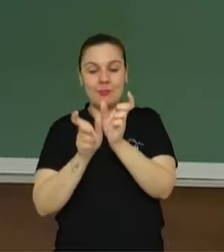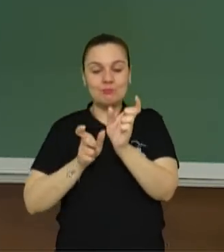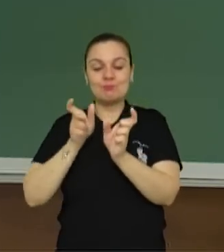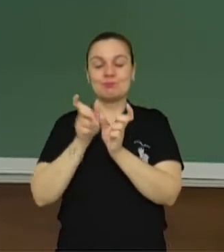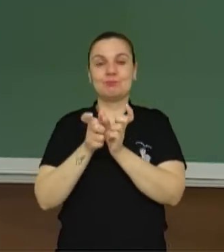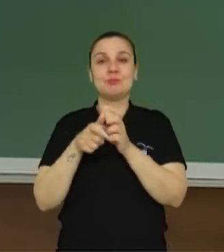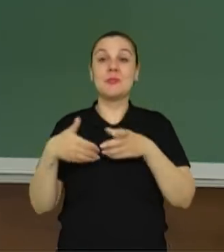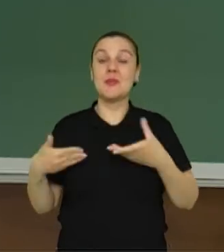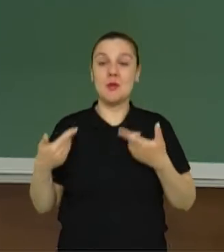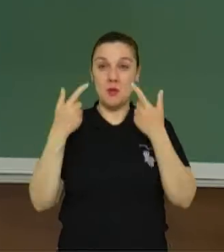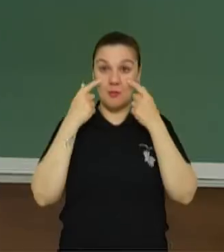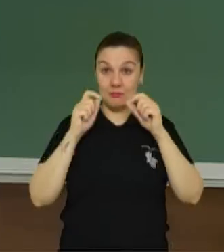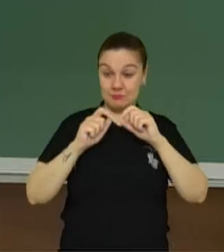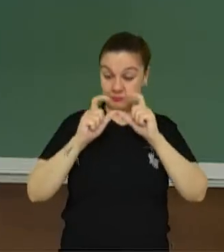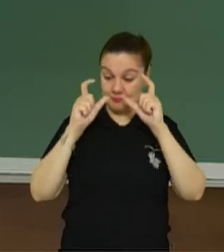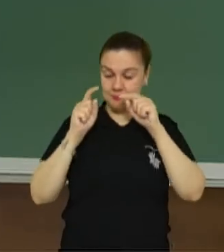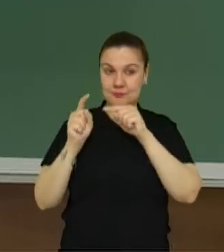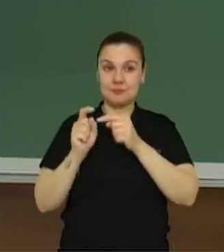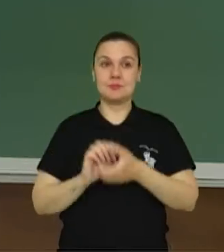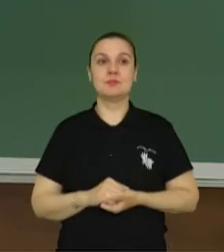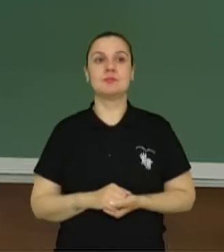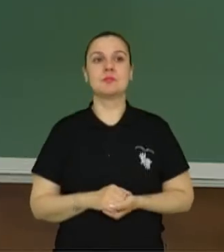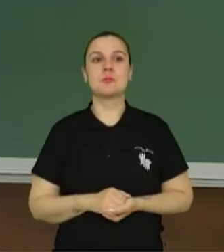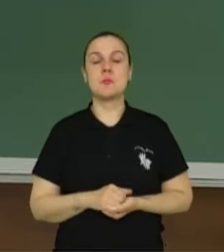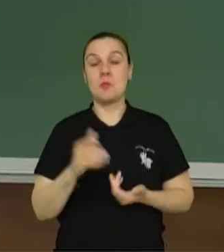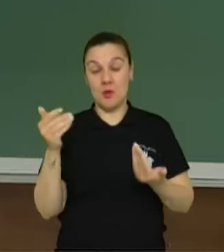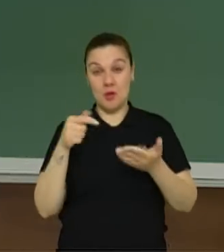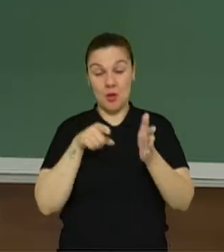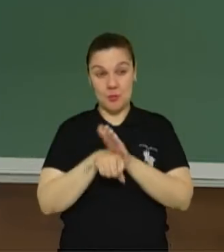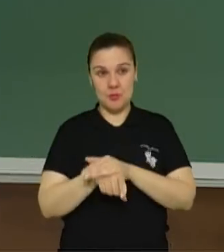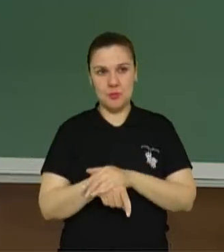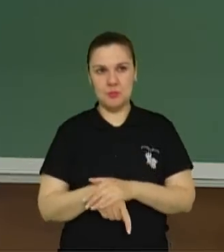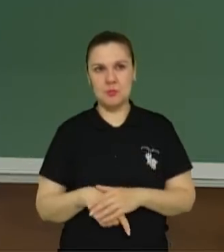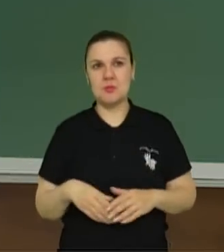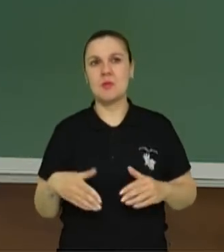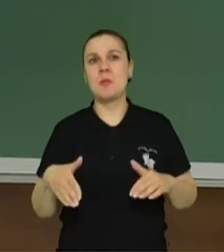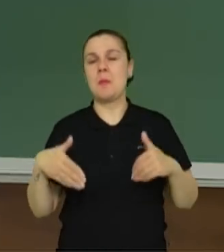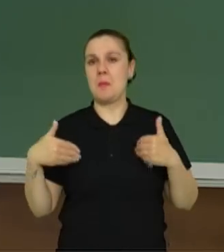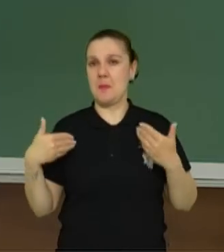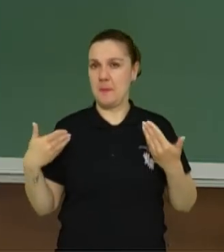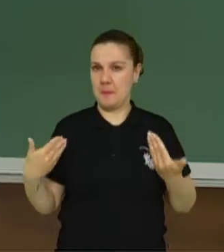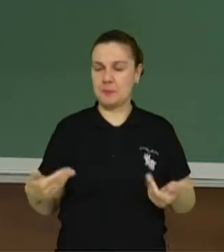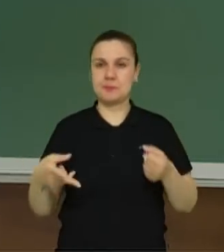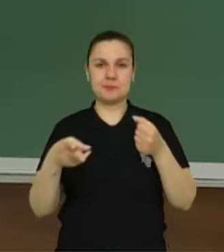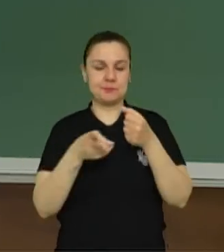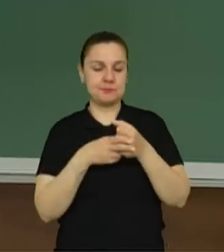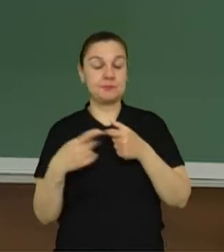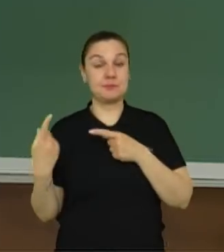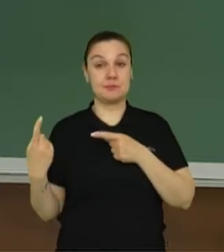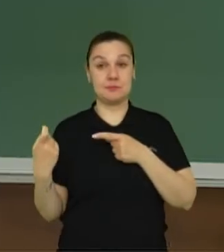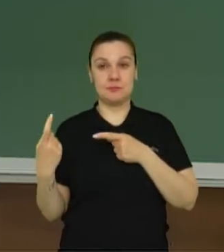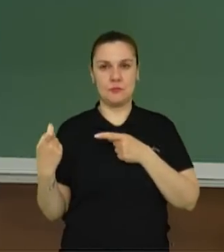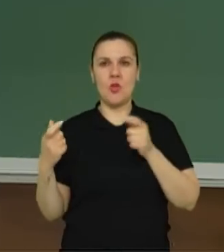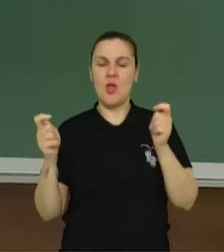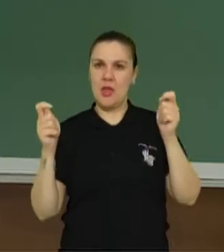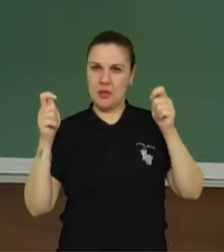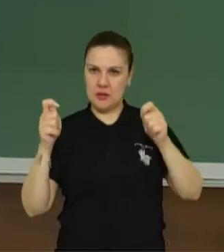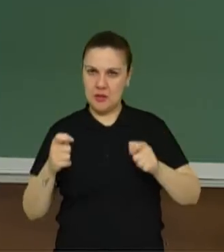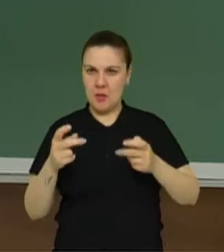desinência, tá bom? Então, preste sempre atenção nisso. E aqui a pergunta, mesmo que o verbo apareça sozinho, é